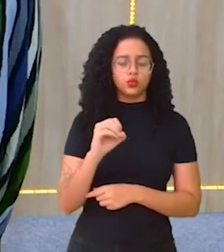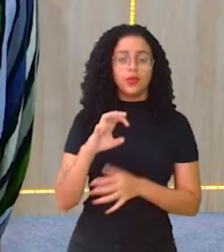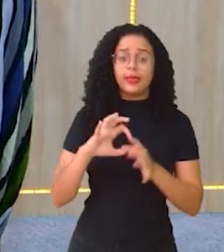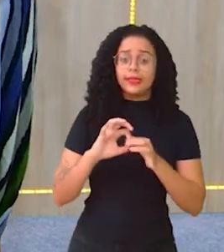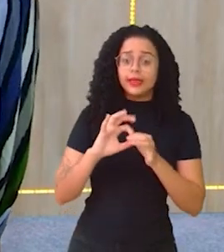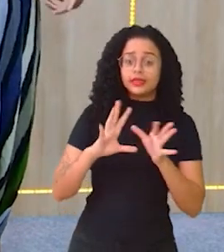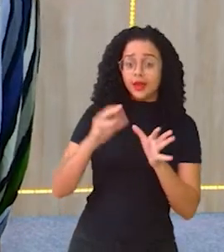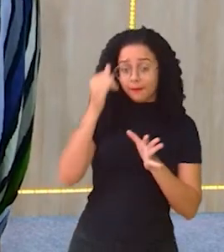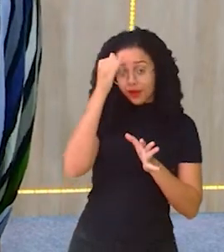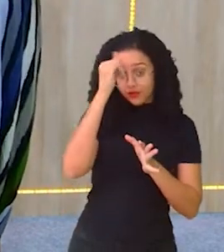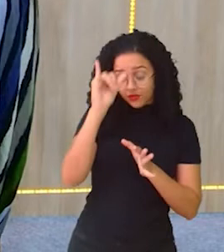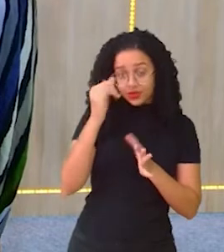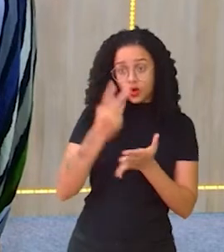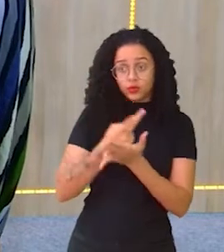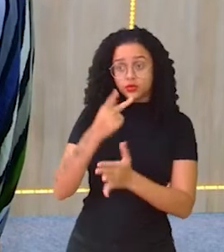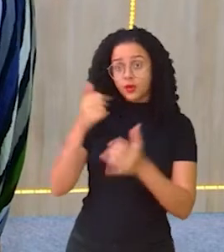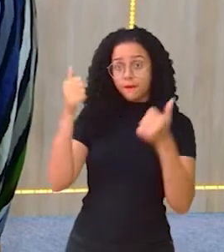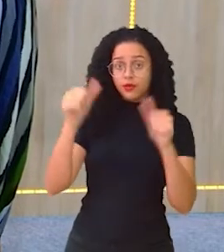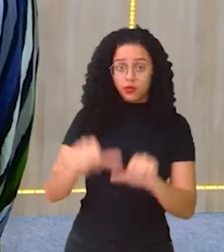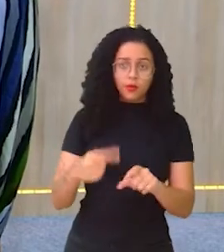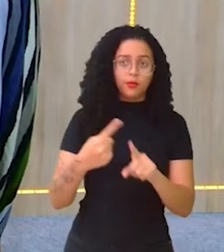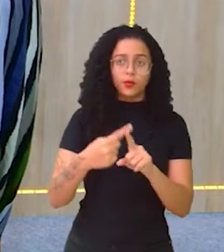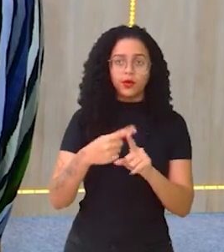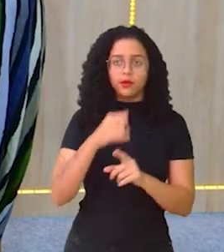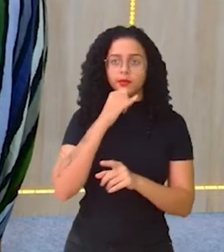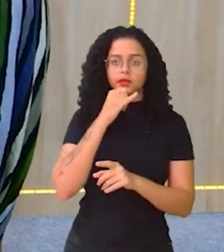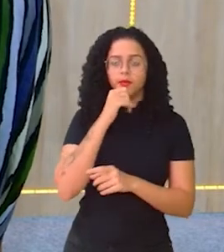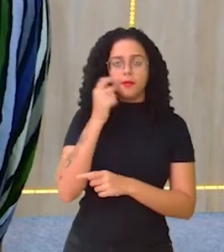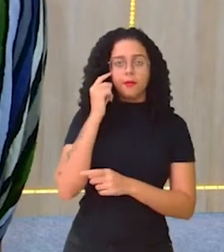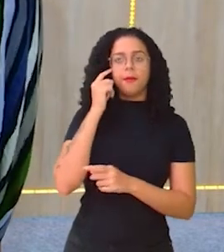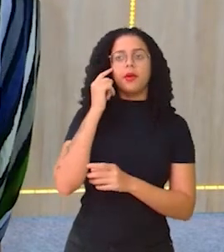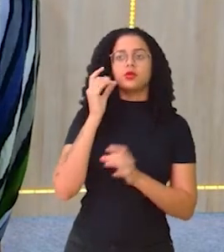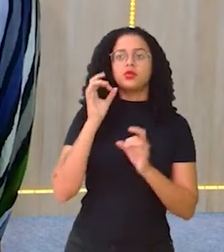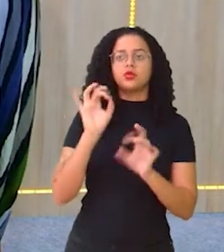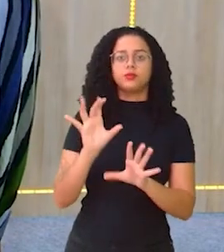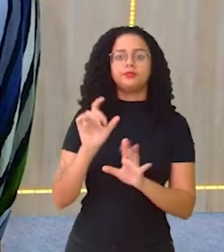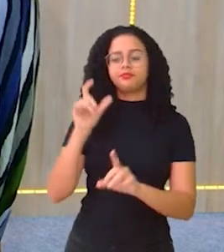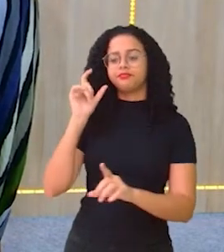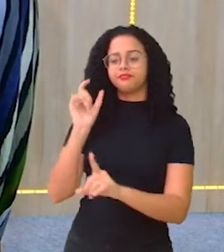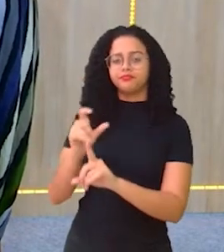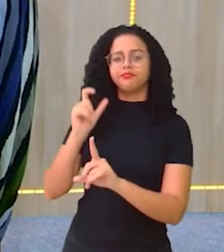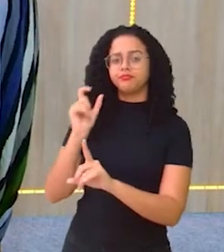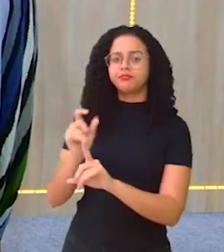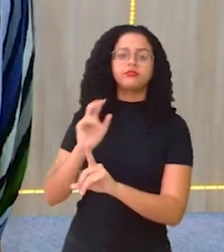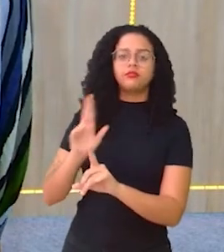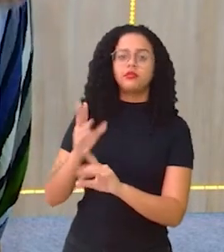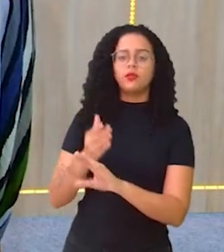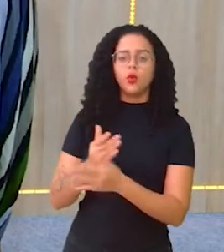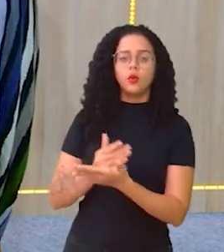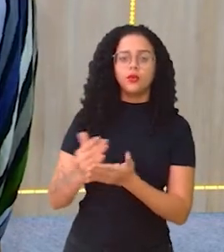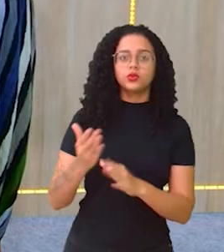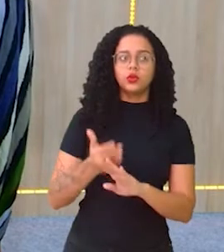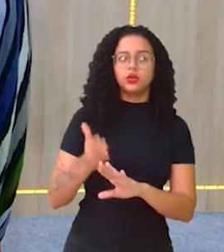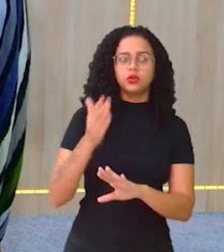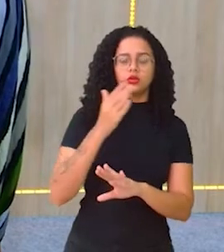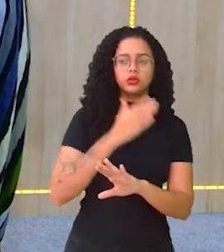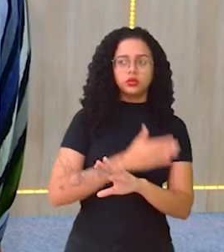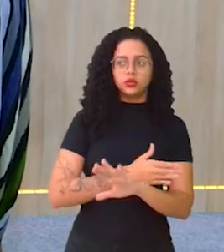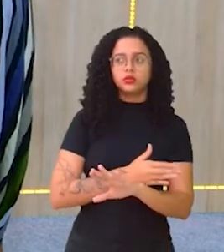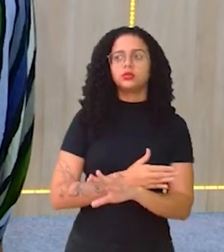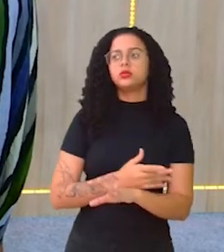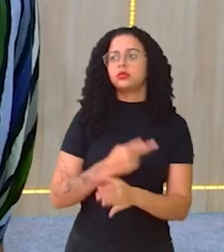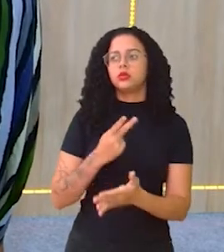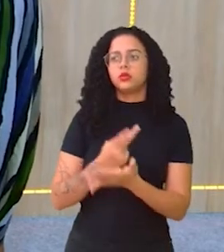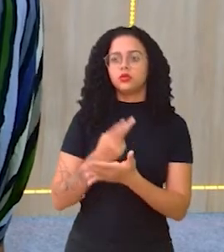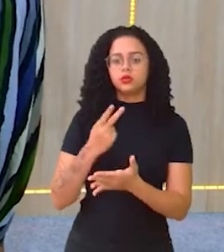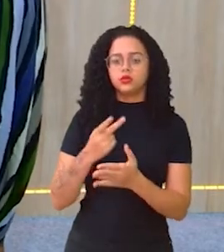uma situação pior, porque muitas vezes se pensa no abuso somente num prenúncio, né? Começou antes e aí descambou na